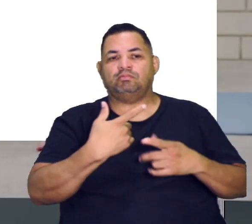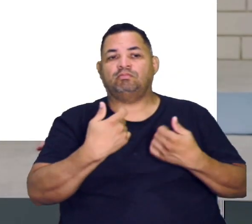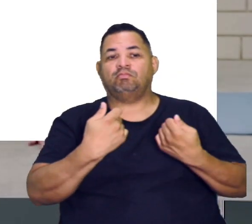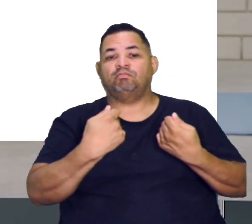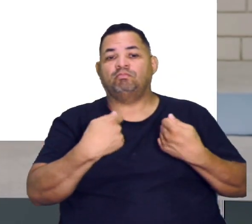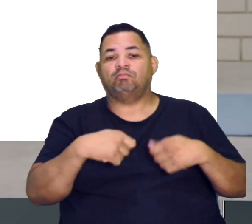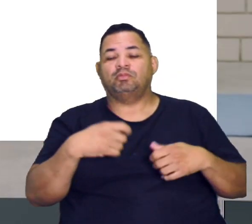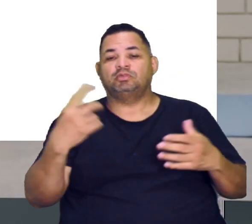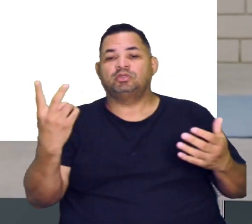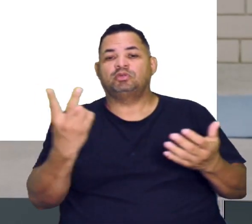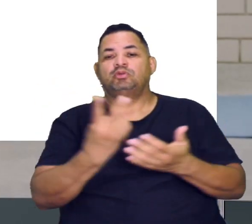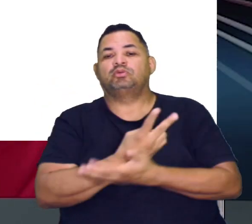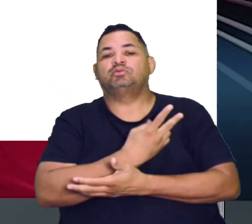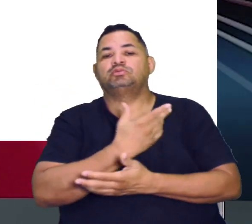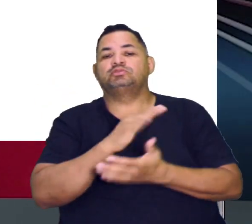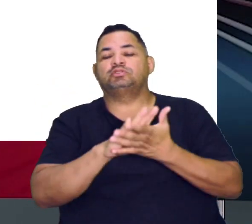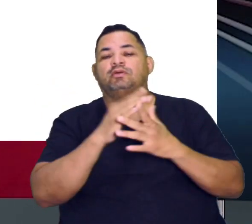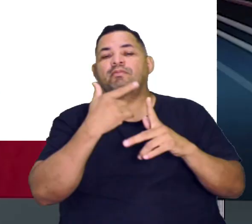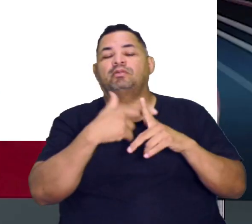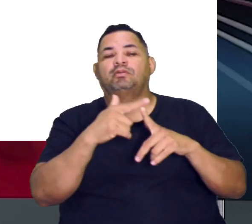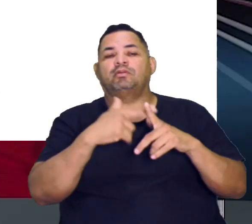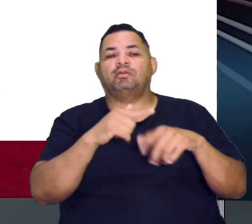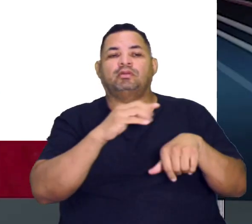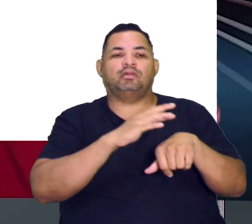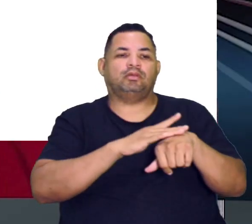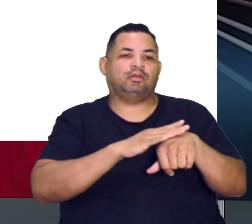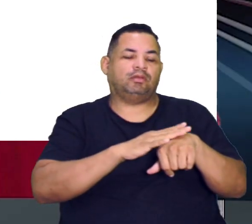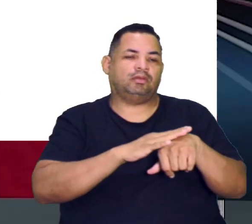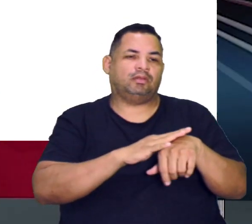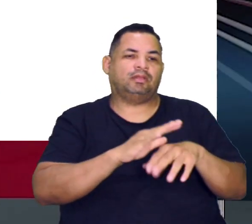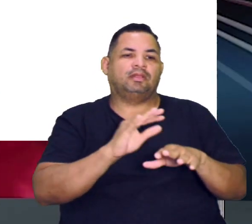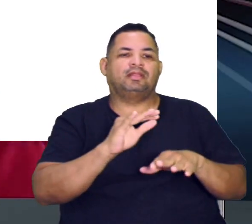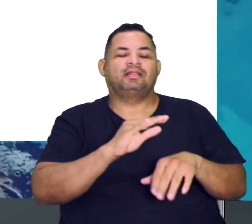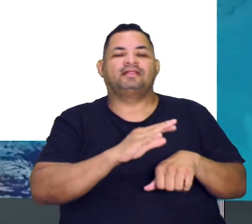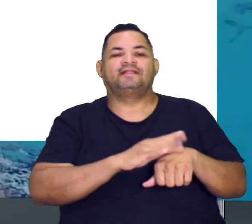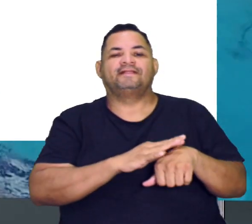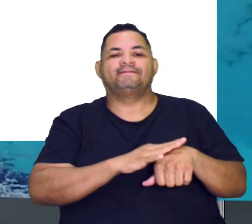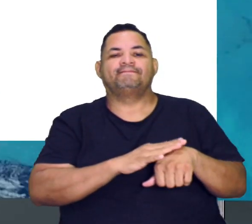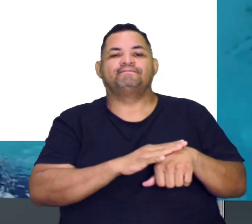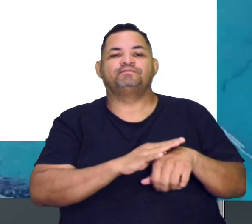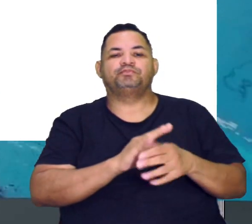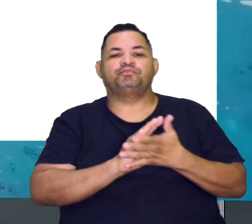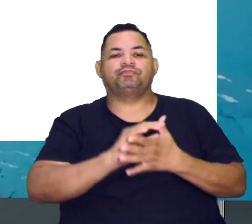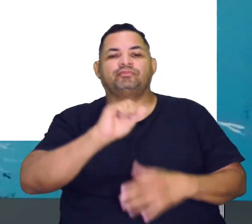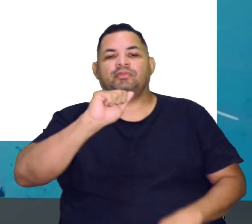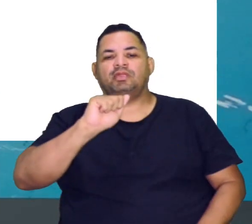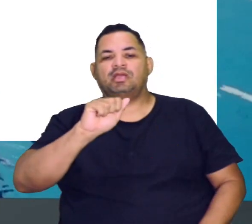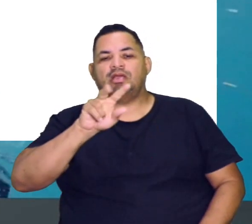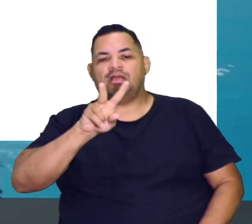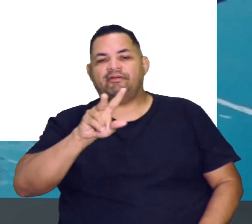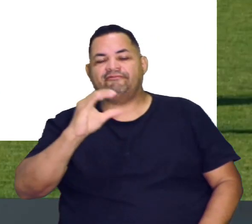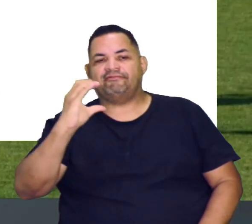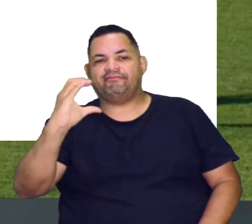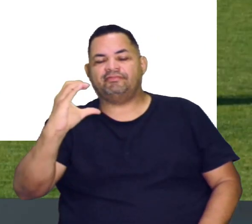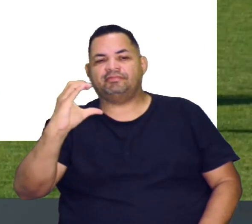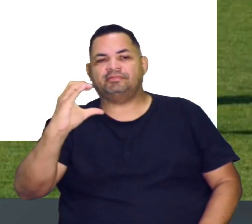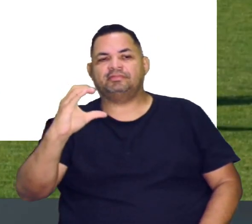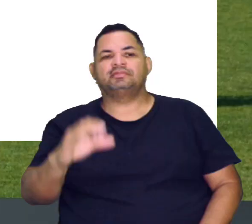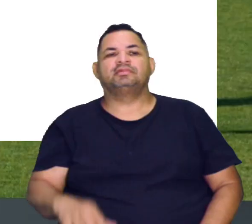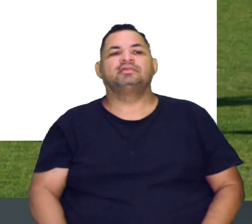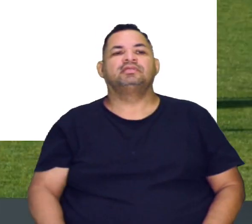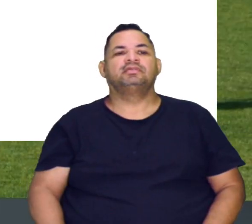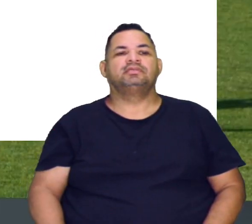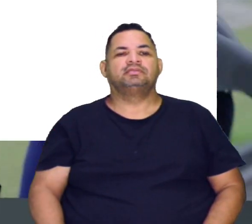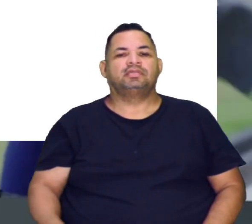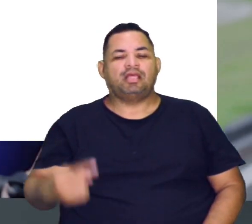agravos, algumas doenças, como hipertensão, AVC, né, o chamado popularmente